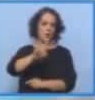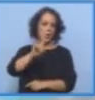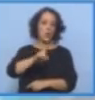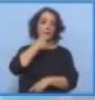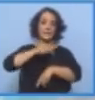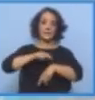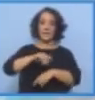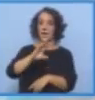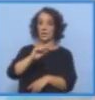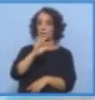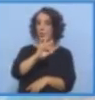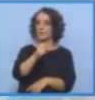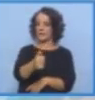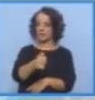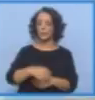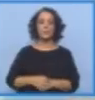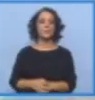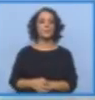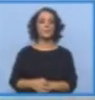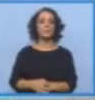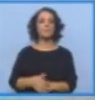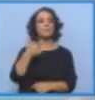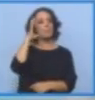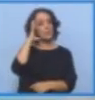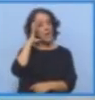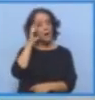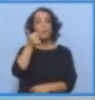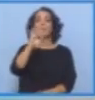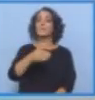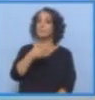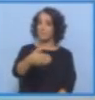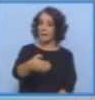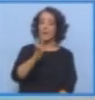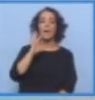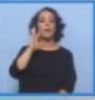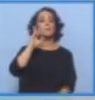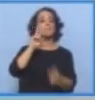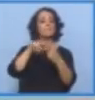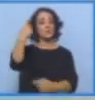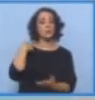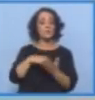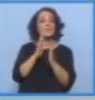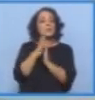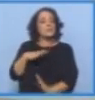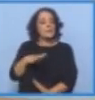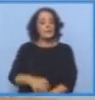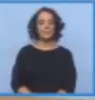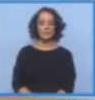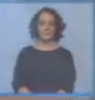forem 22h45. Votos, boa tarde, ótimo fim de semana. Até à próxima segunda-feira, se Deus quiser.